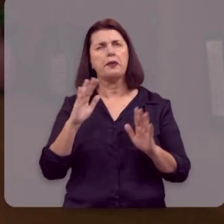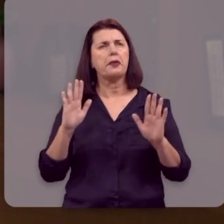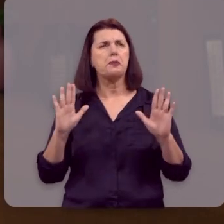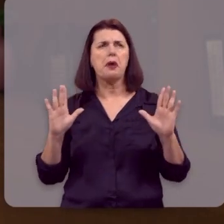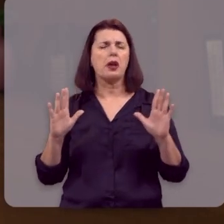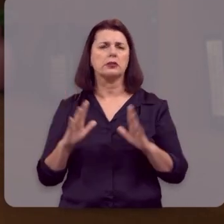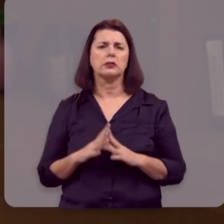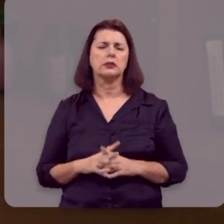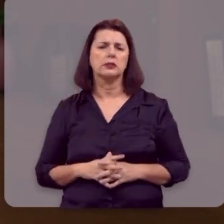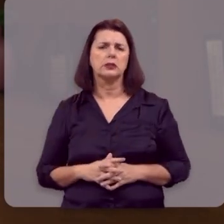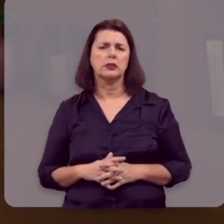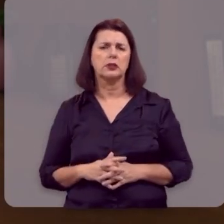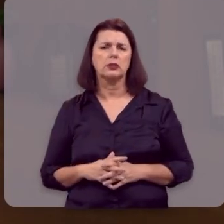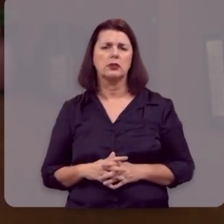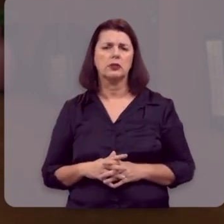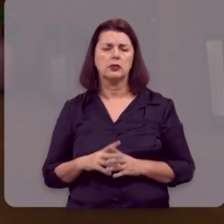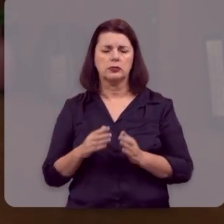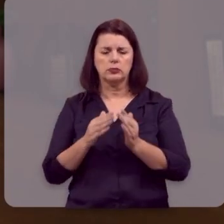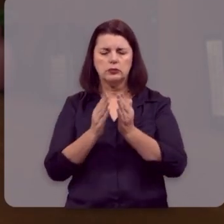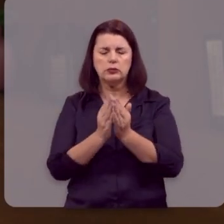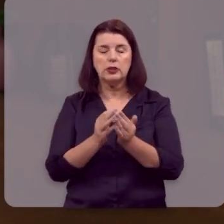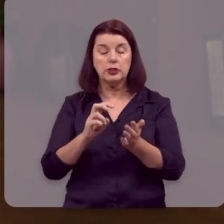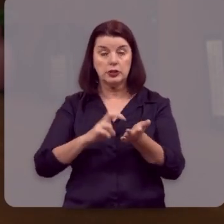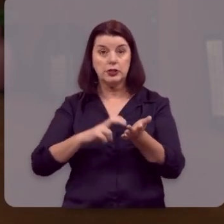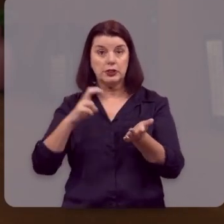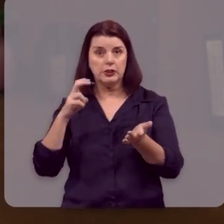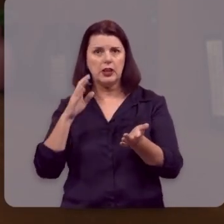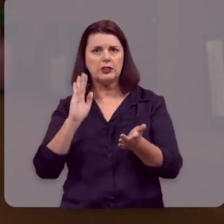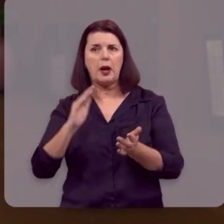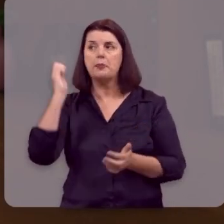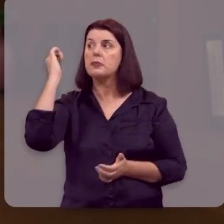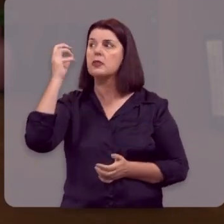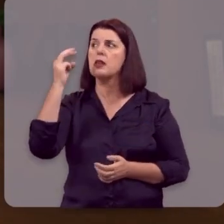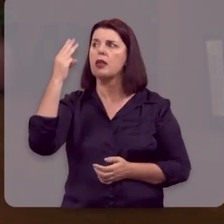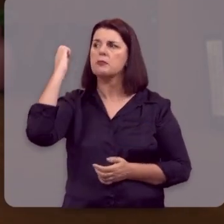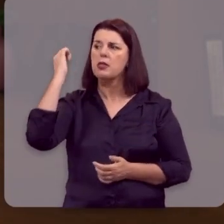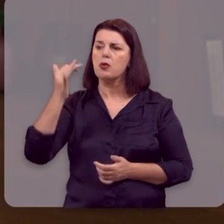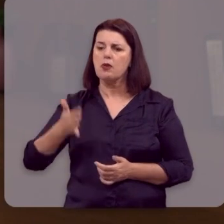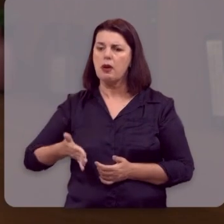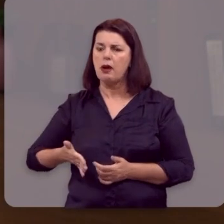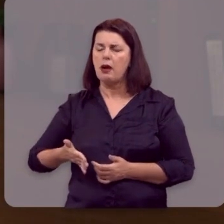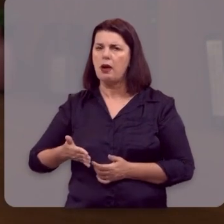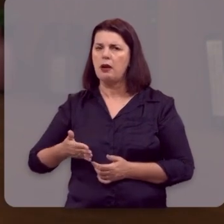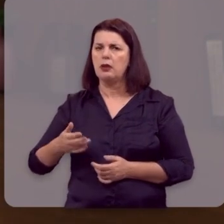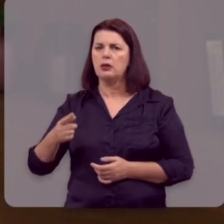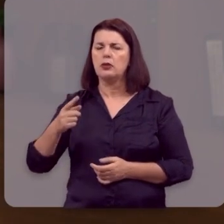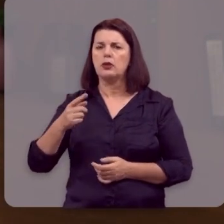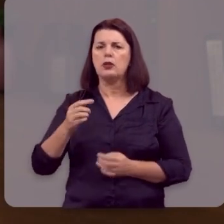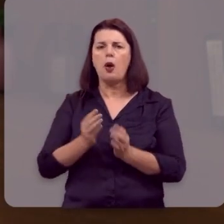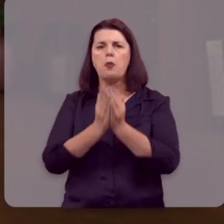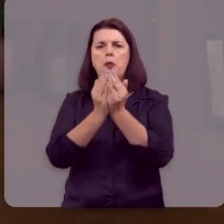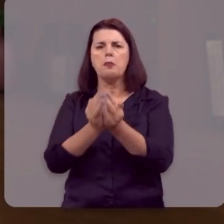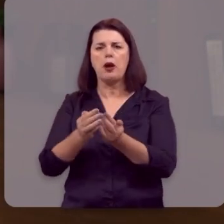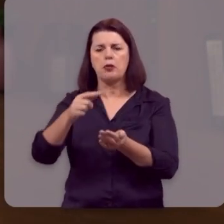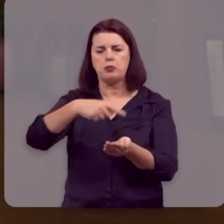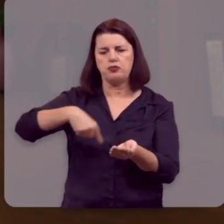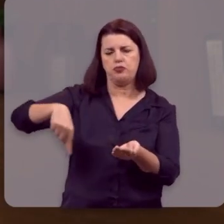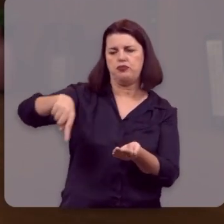máximo. Eles saíram, estava de dia ainda, e era 3 horas da madrugada, o barco